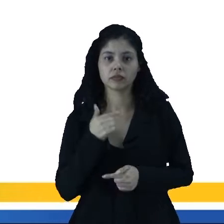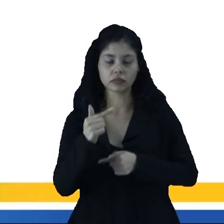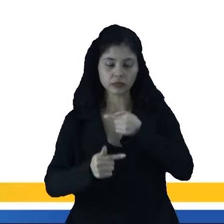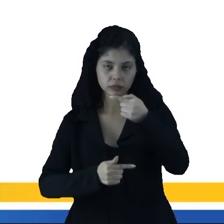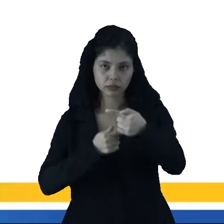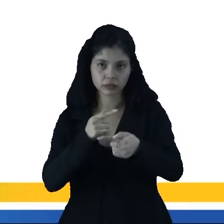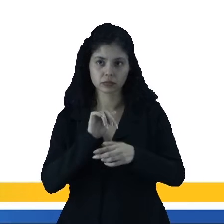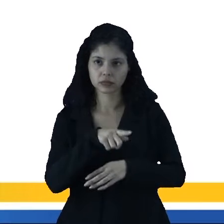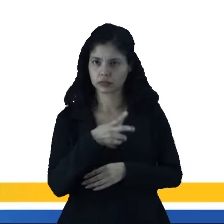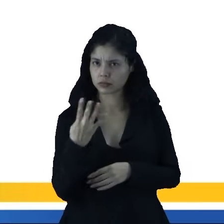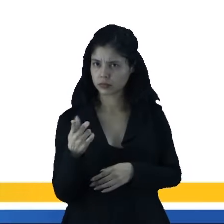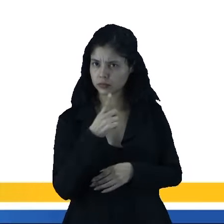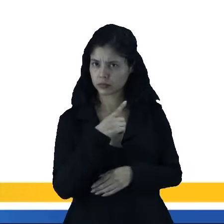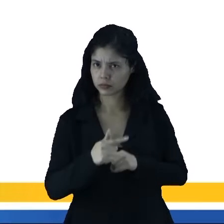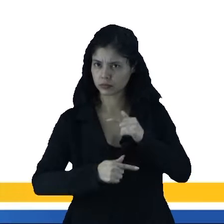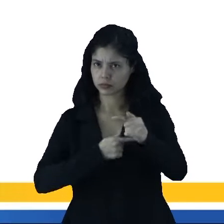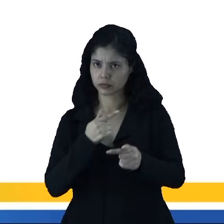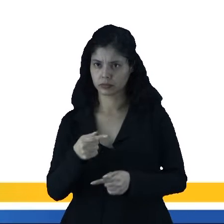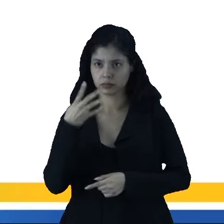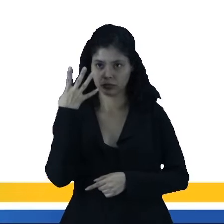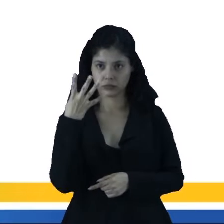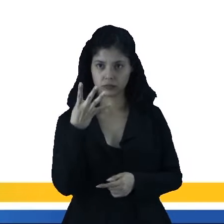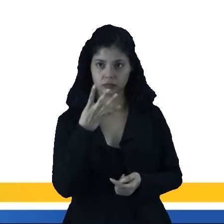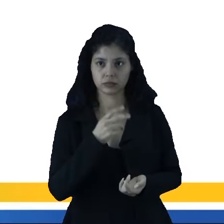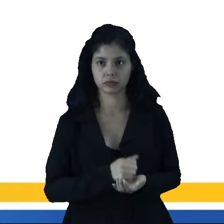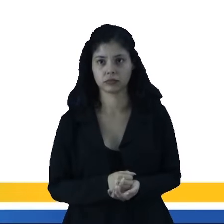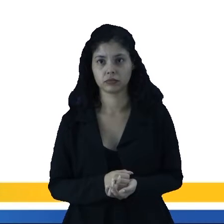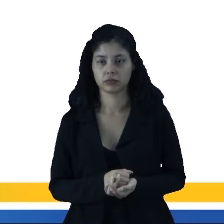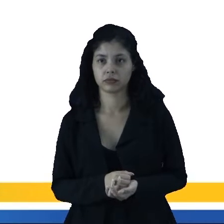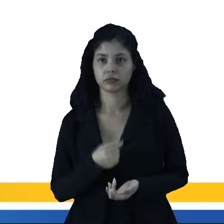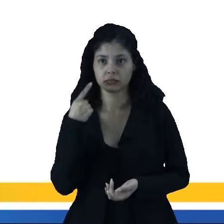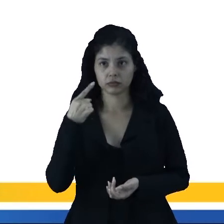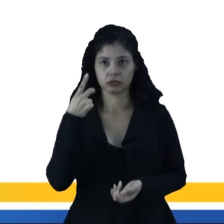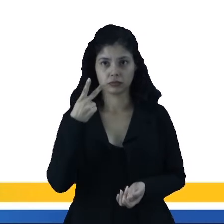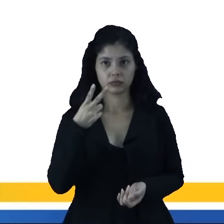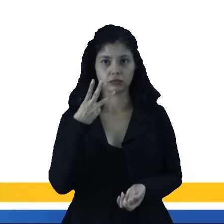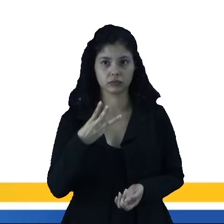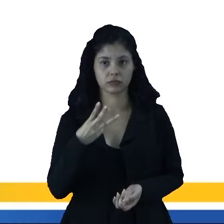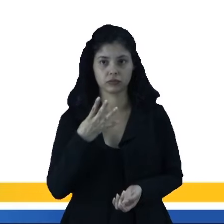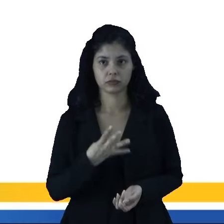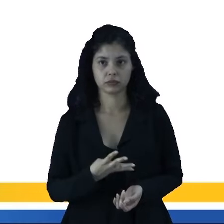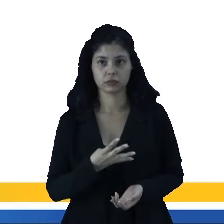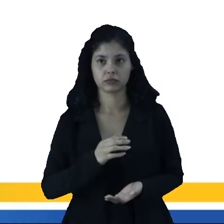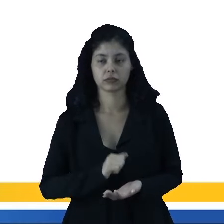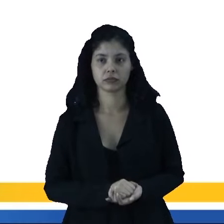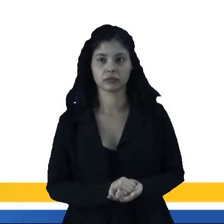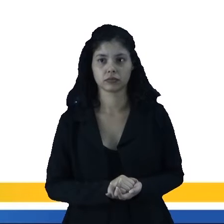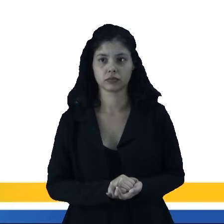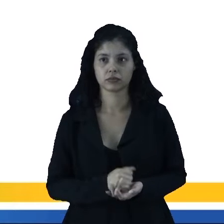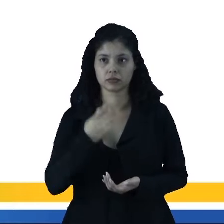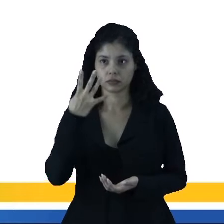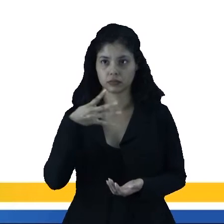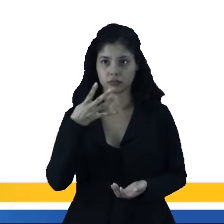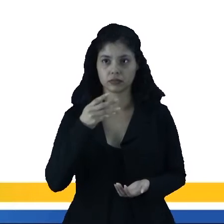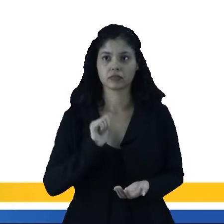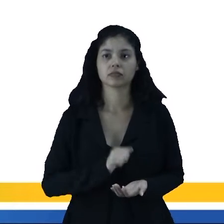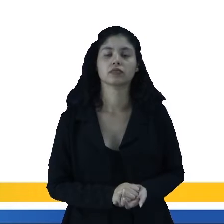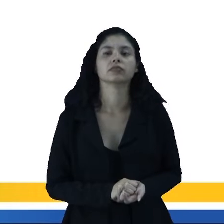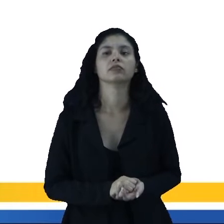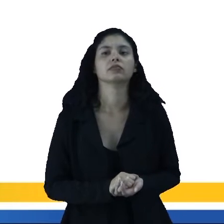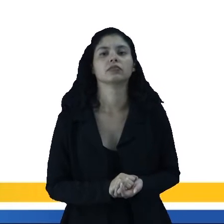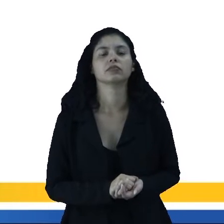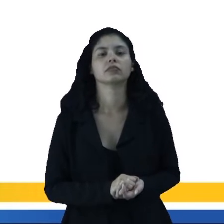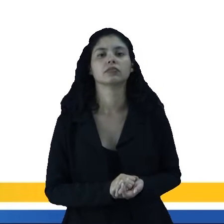gerações. Quantas gerações eu tenho aí? 4. Está vendo na setinha? Uma primeira, uma segunda, uma terceira e uma quarta geração.